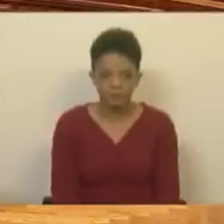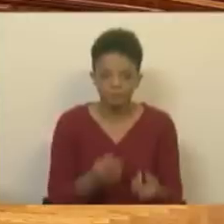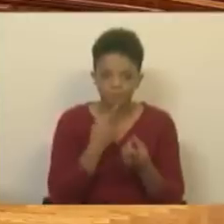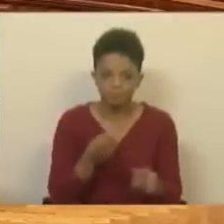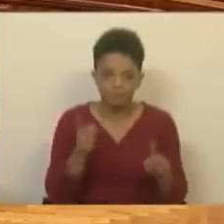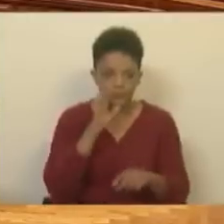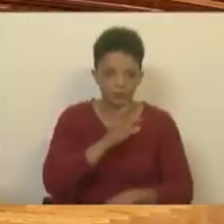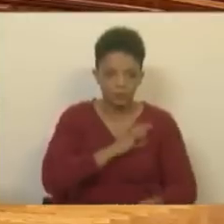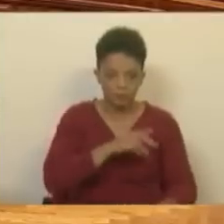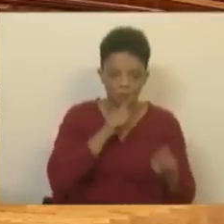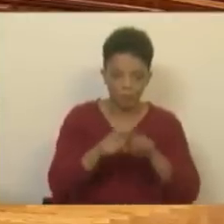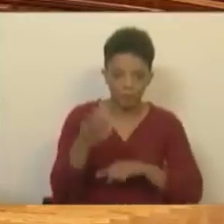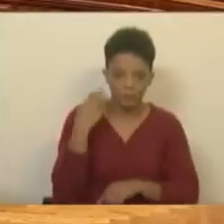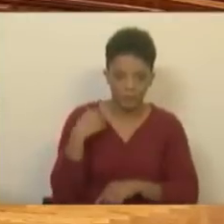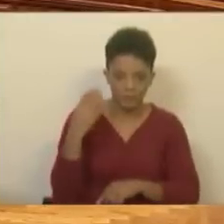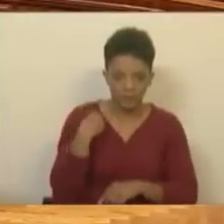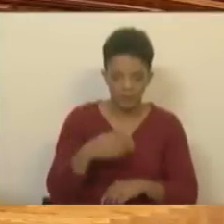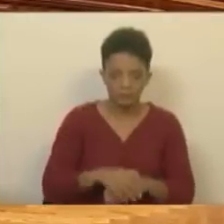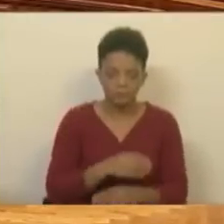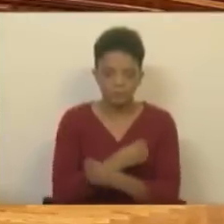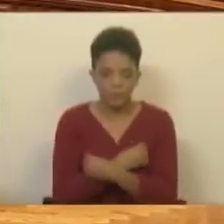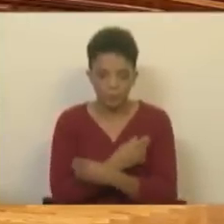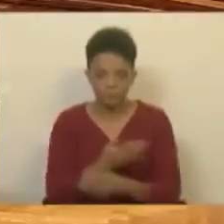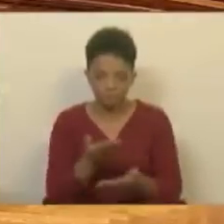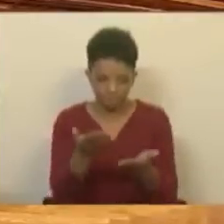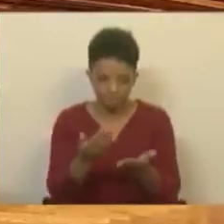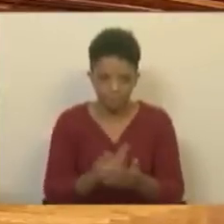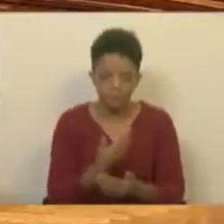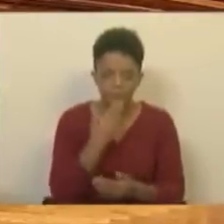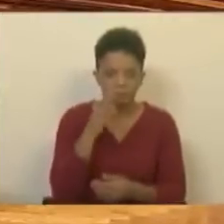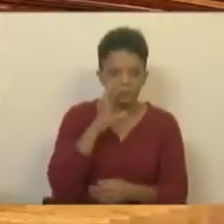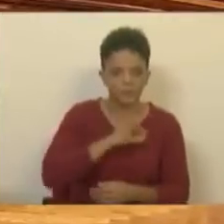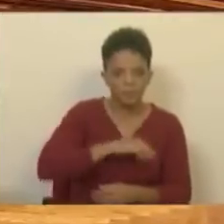senhor deputada Catarina Martins do Brás